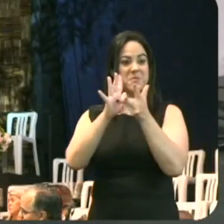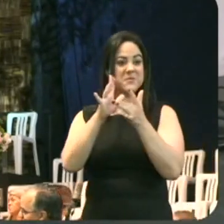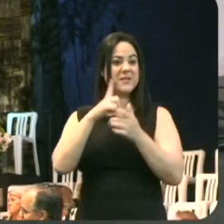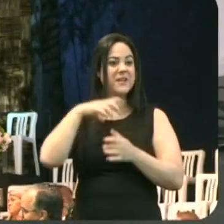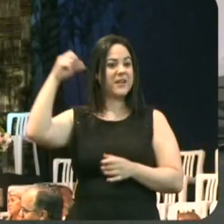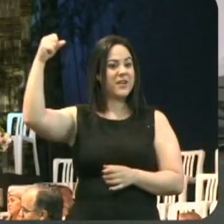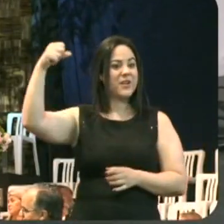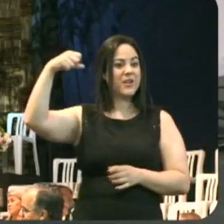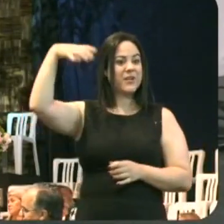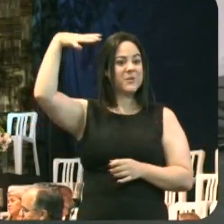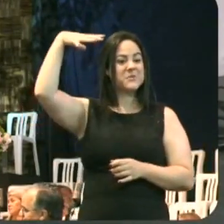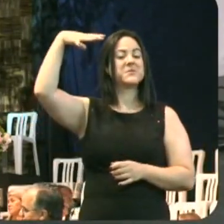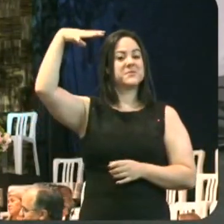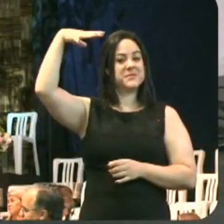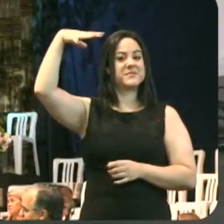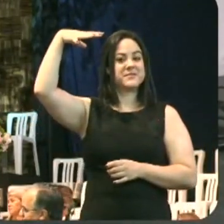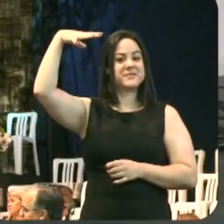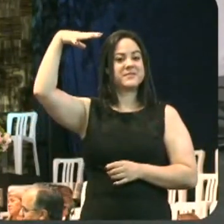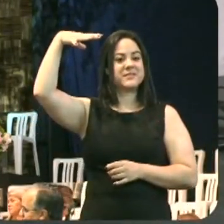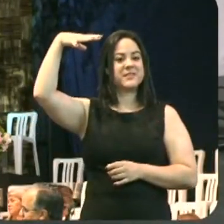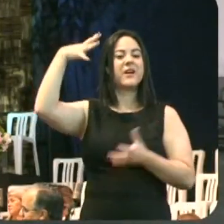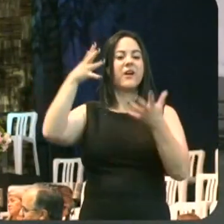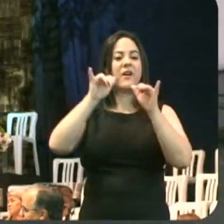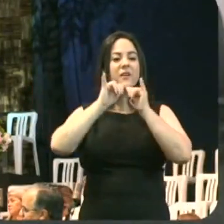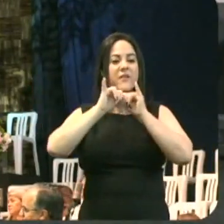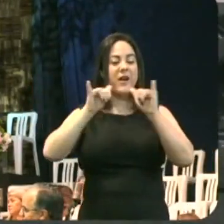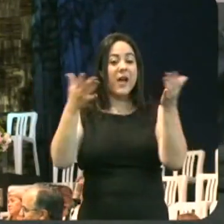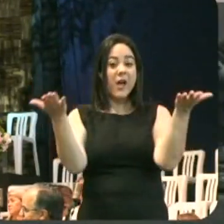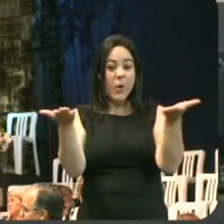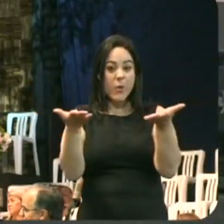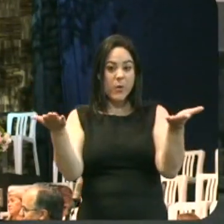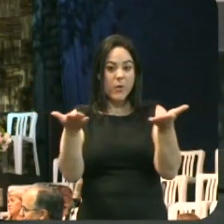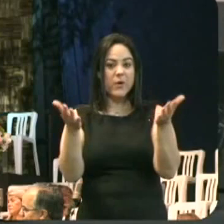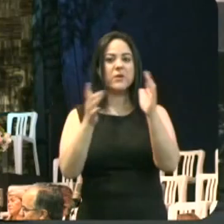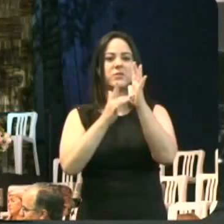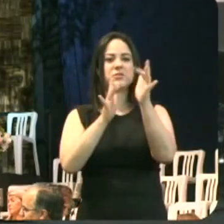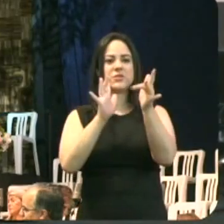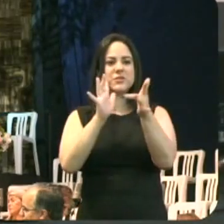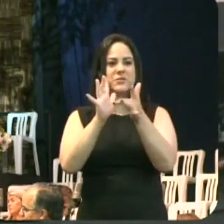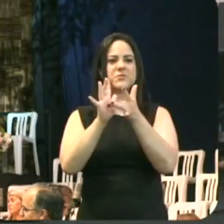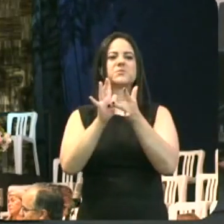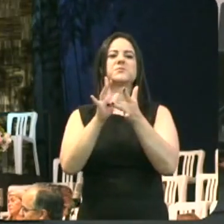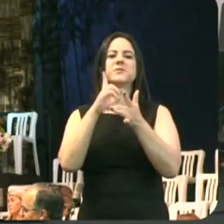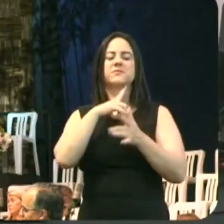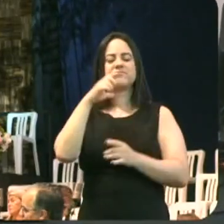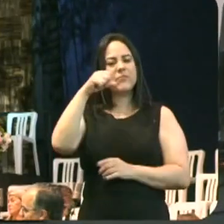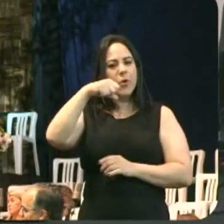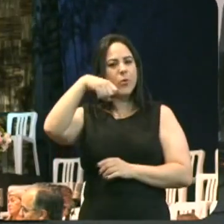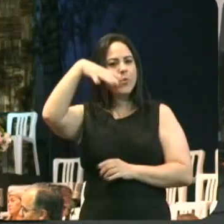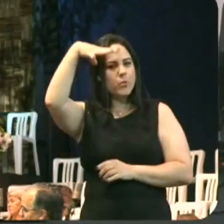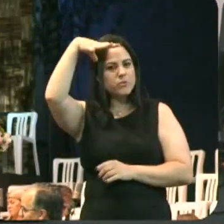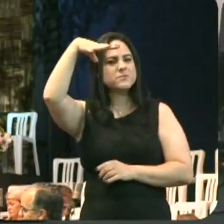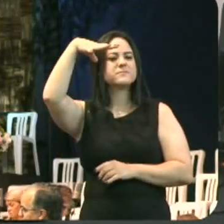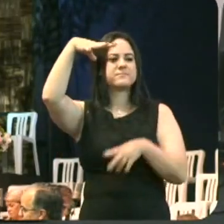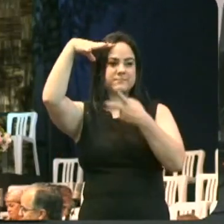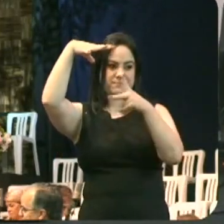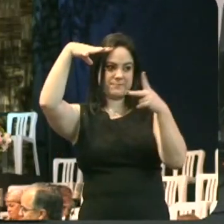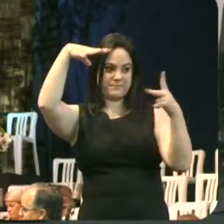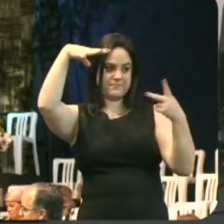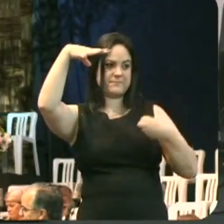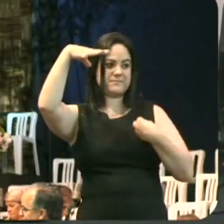trevas. Eu quero dizer para você que hoje Jesus está lançando luz no meio da escuridão aqui.